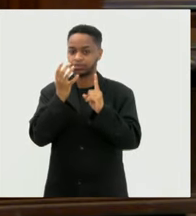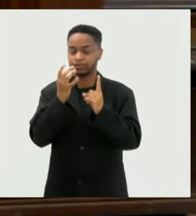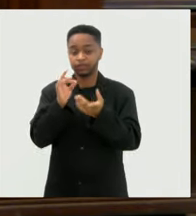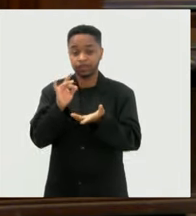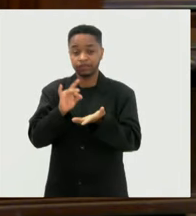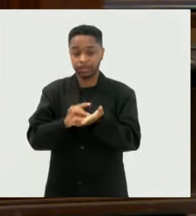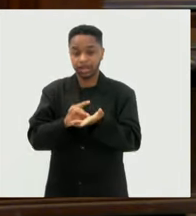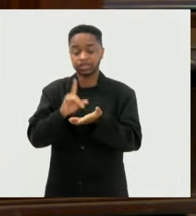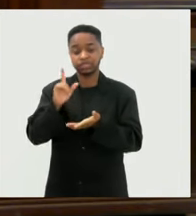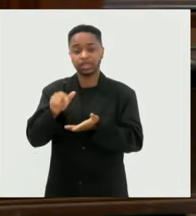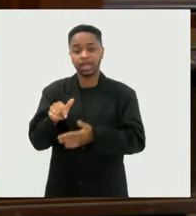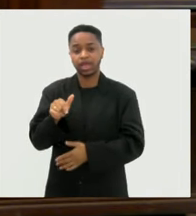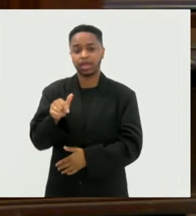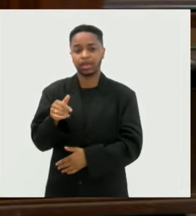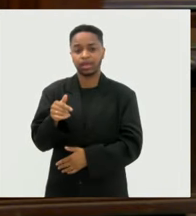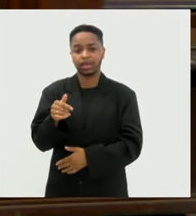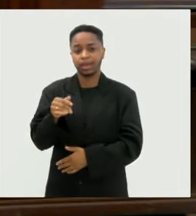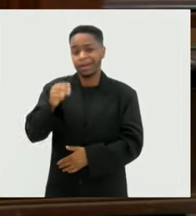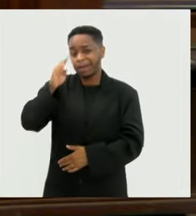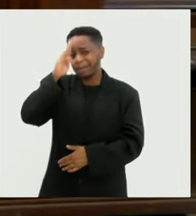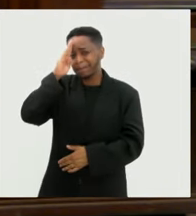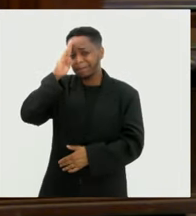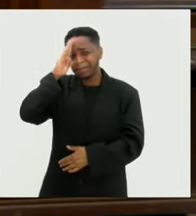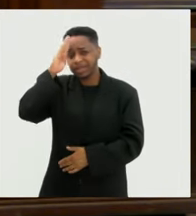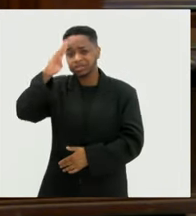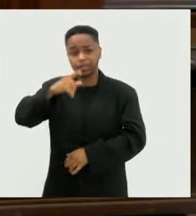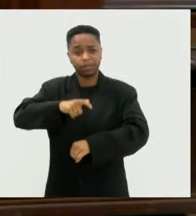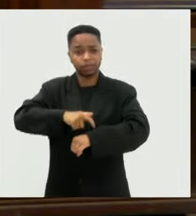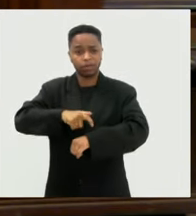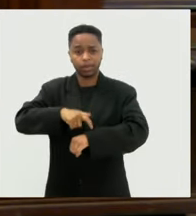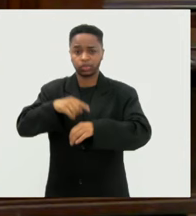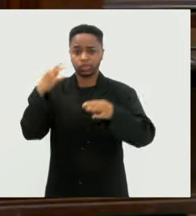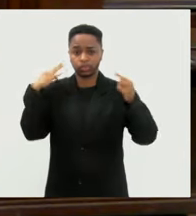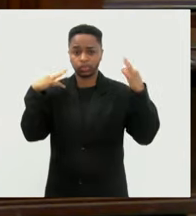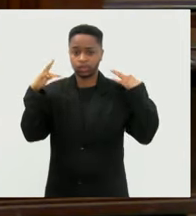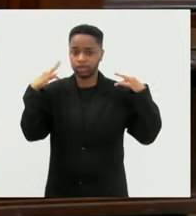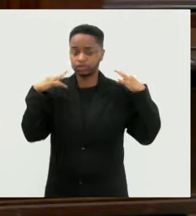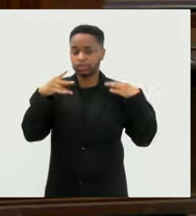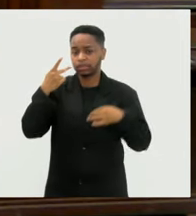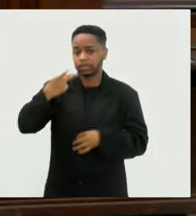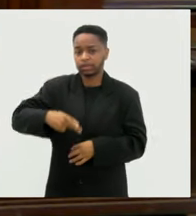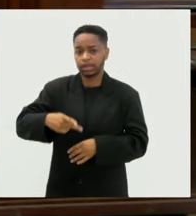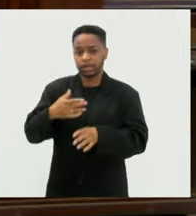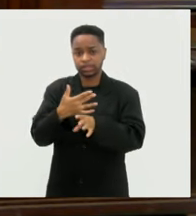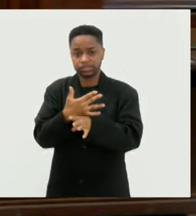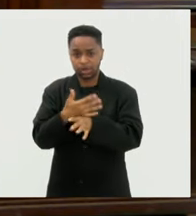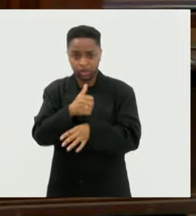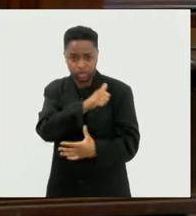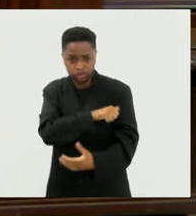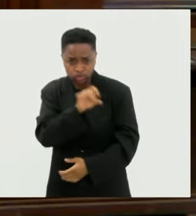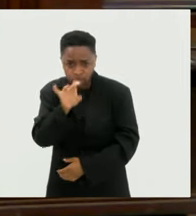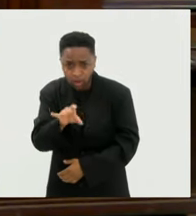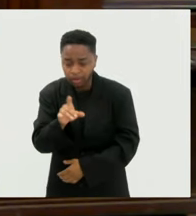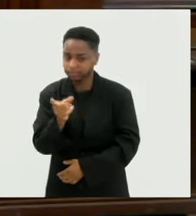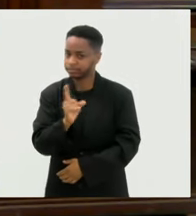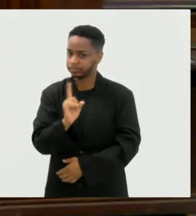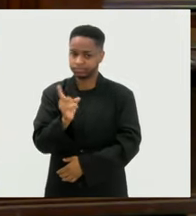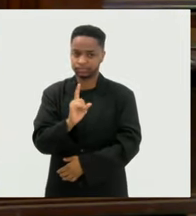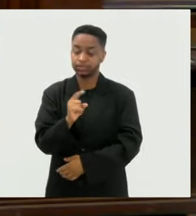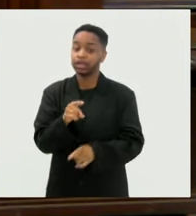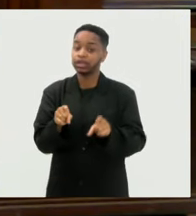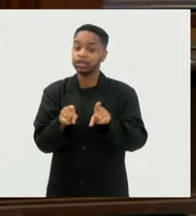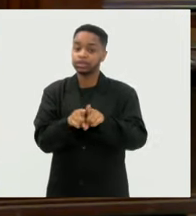ápice do turismo, não só na cidade do Rio de Janeiro, mas